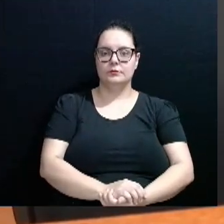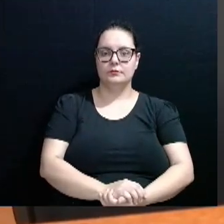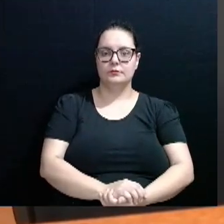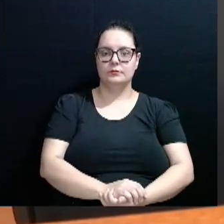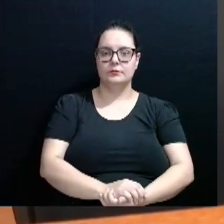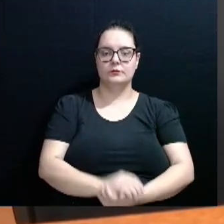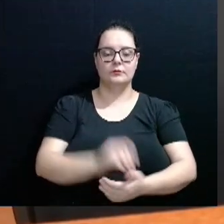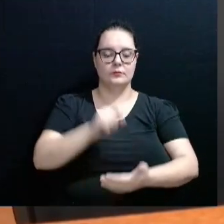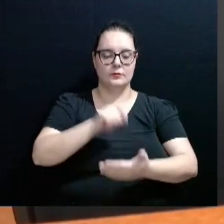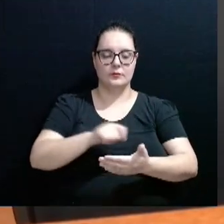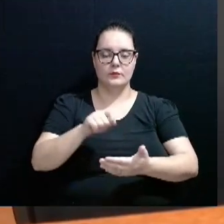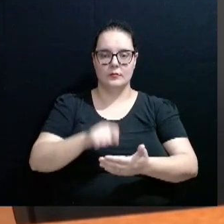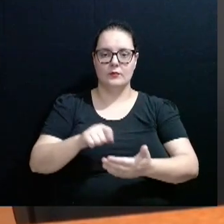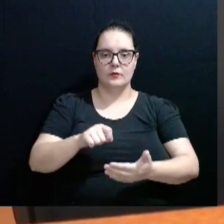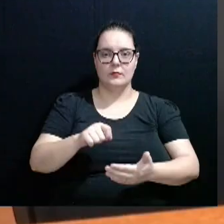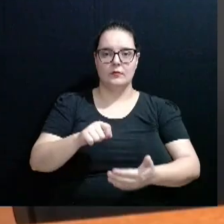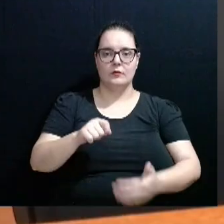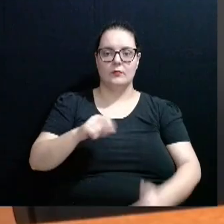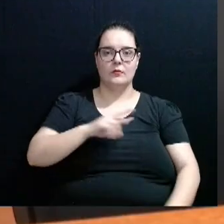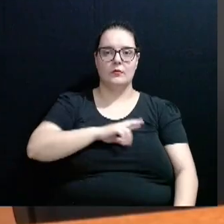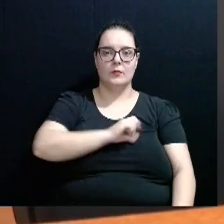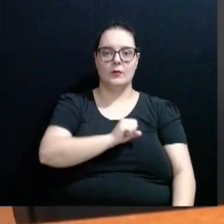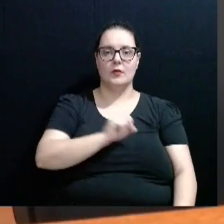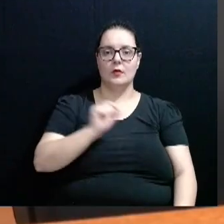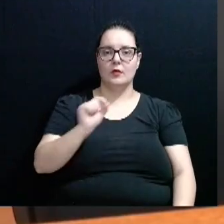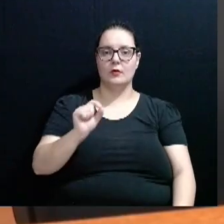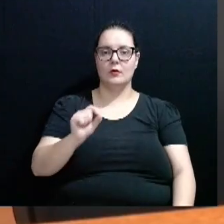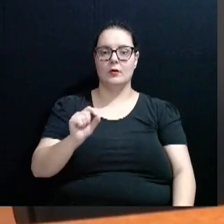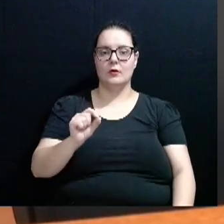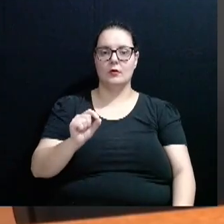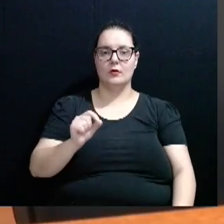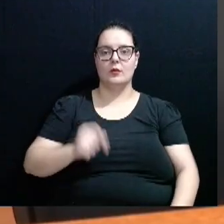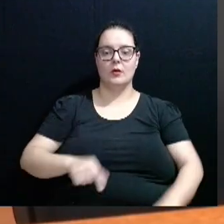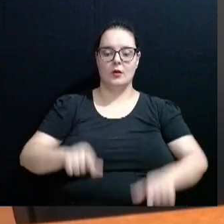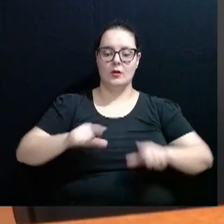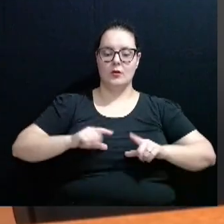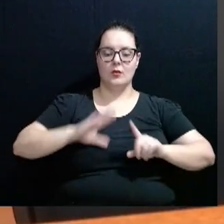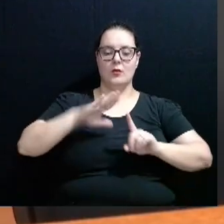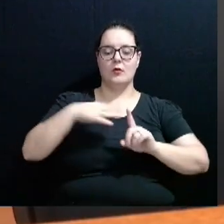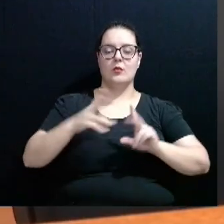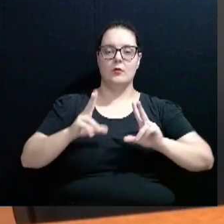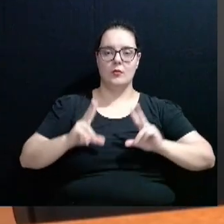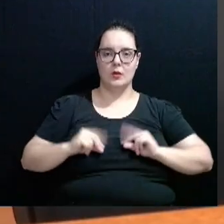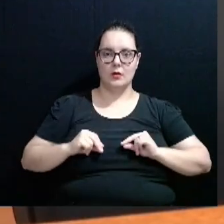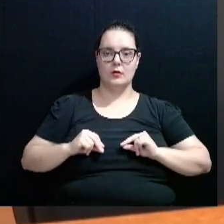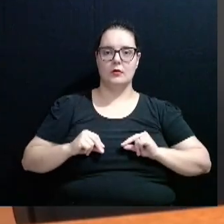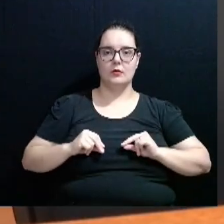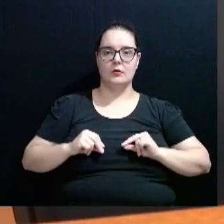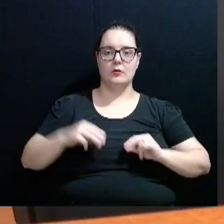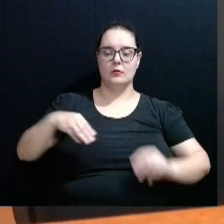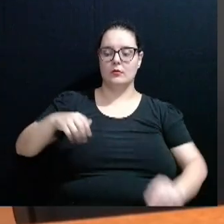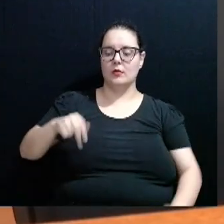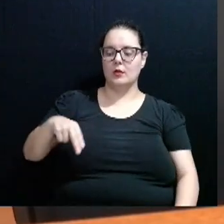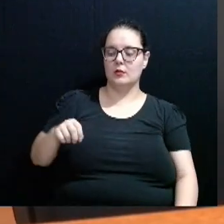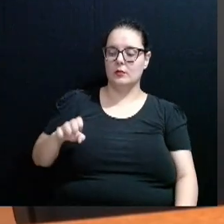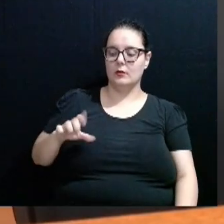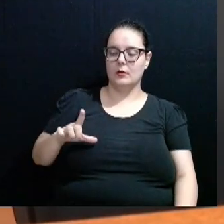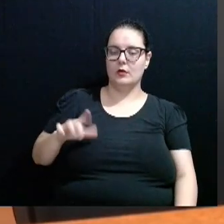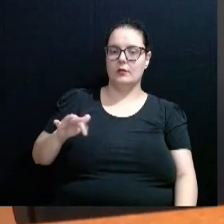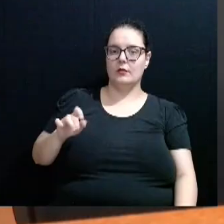senhor Luiz Carlos Rossini, que consegue título de honra ao mérito Manuel Ferraz de Campos